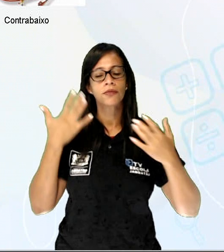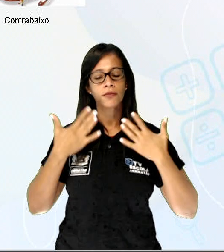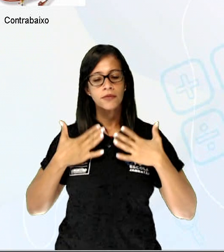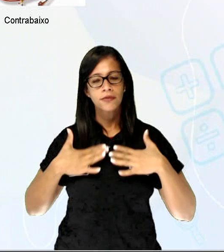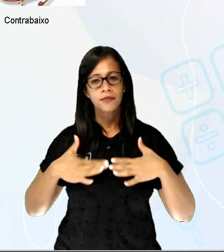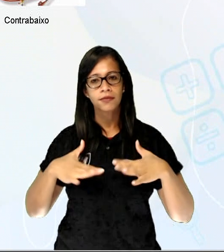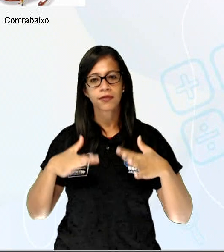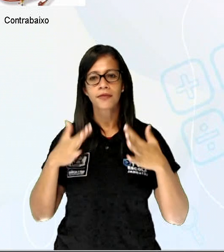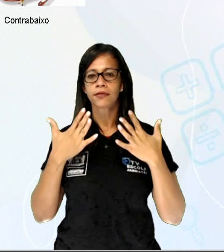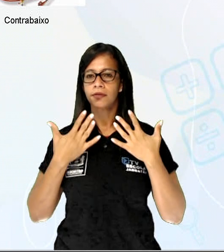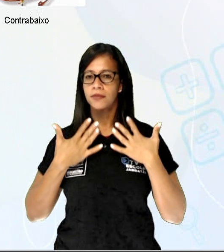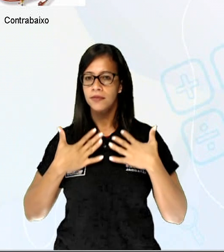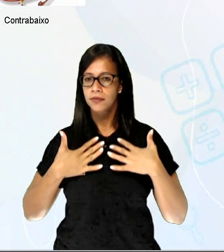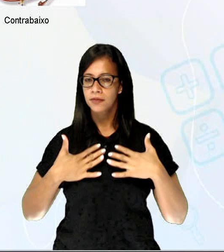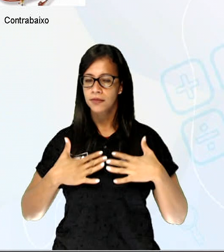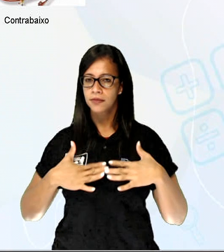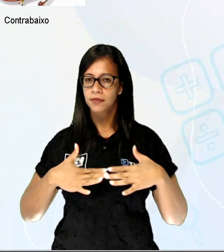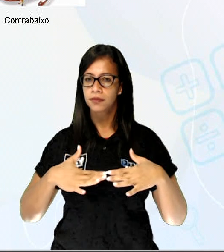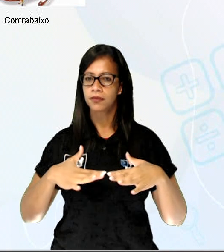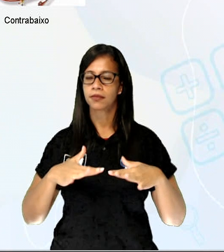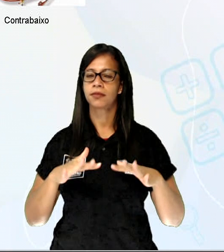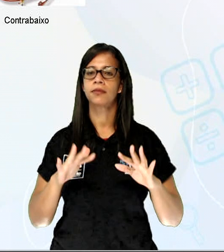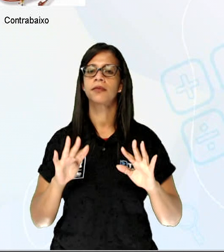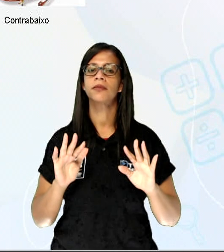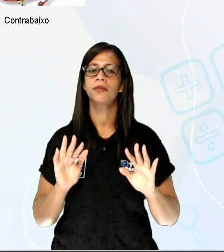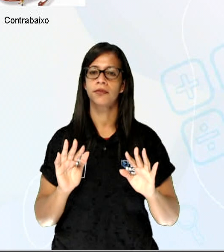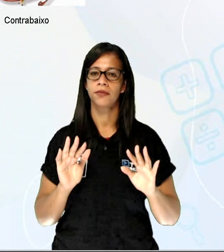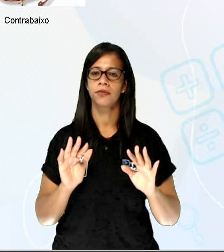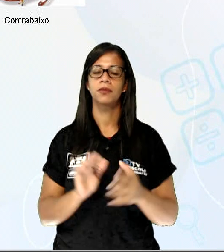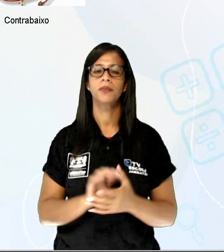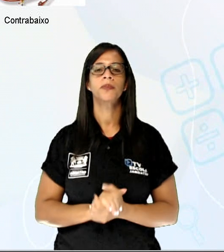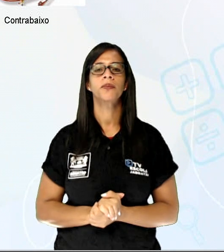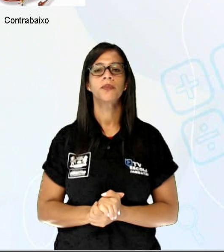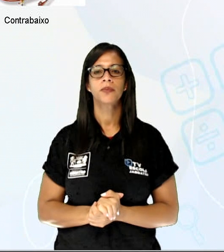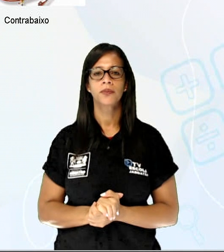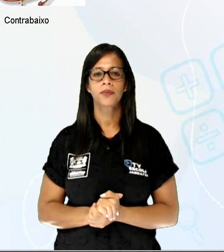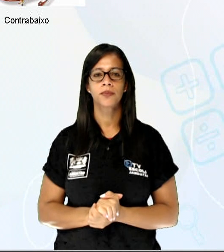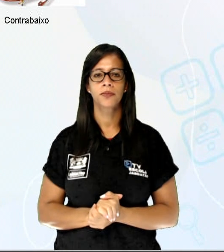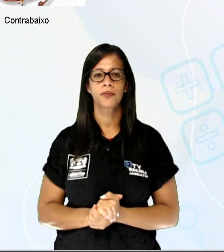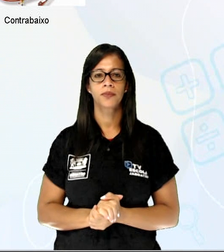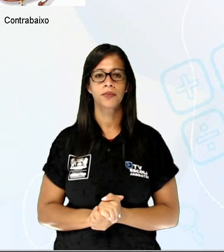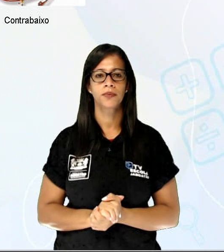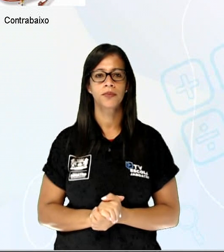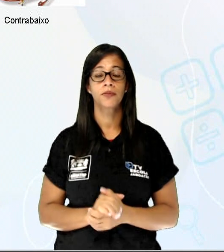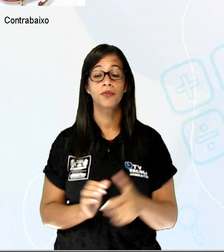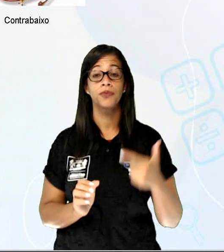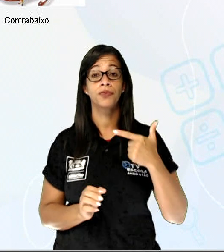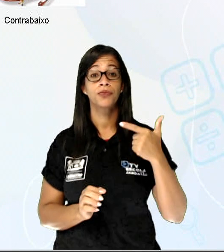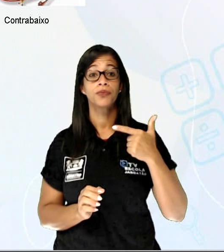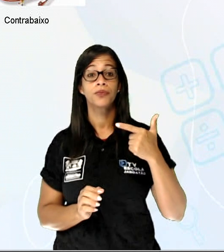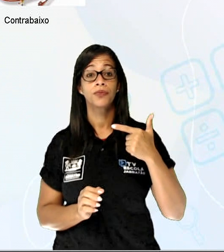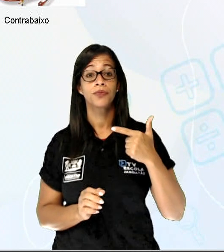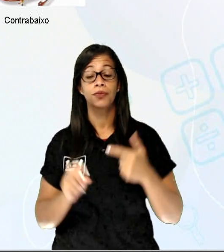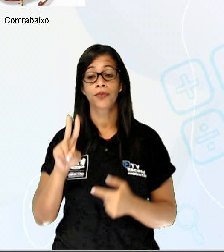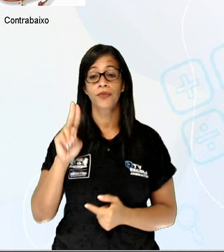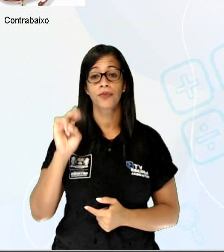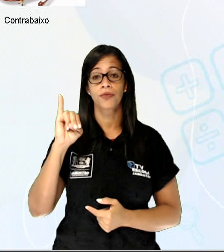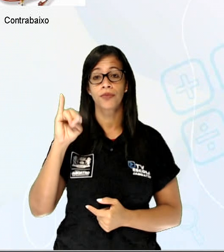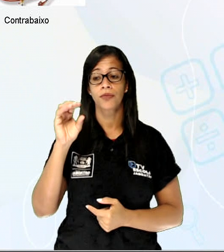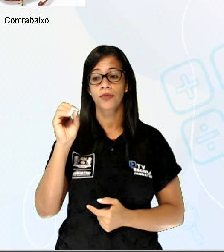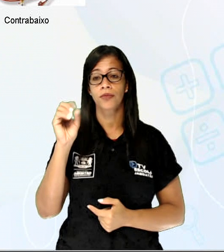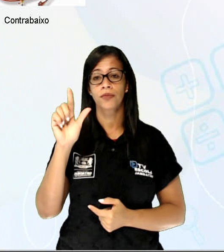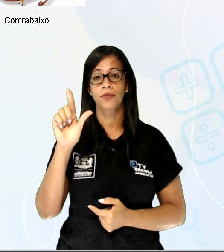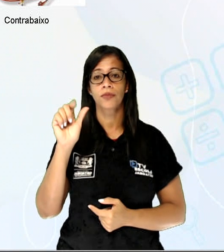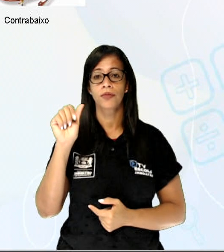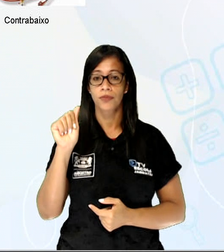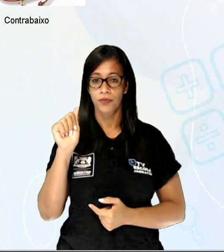Esse é o instrumento mais agudo, né, das cordas. Agora vamos ouvir agora a viola, que é o